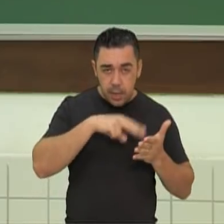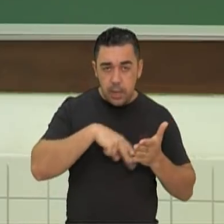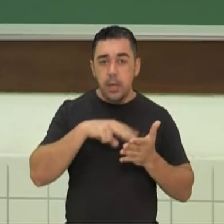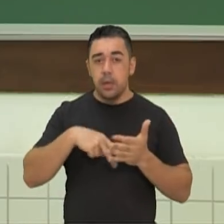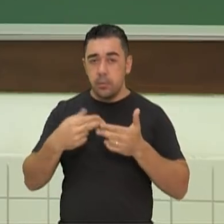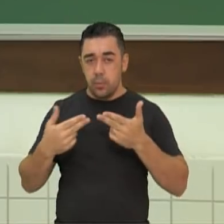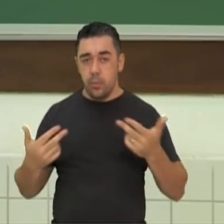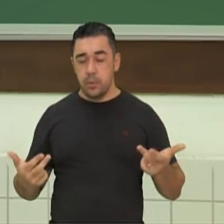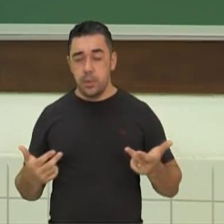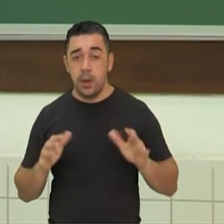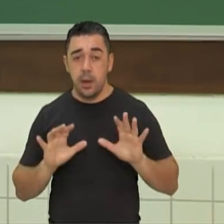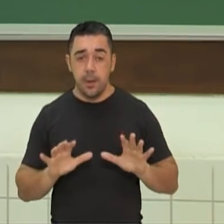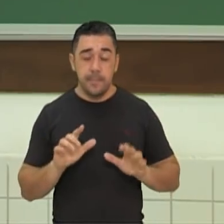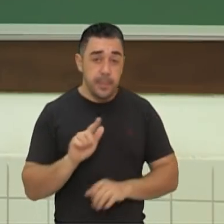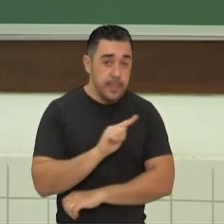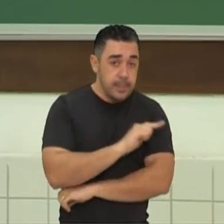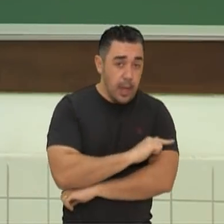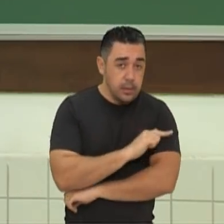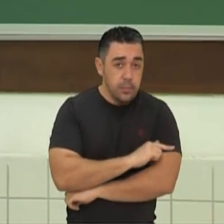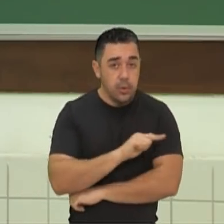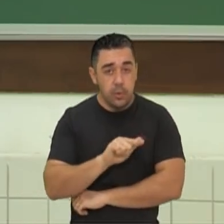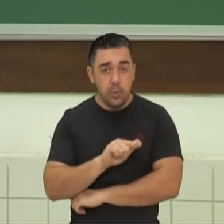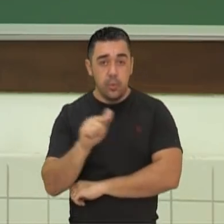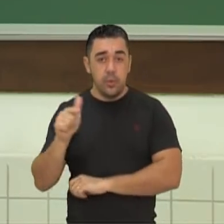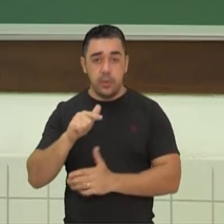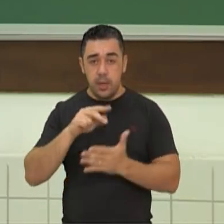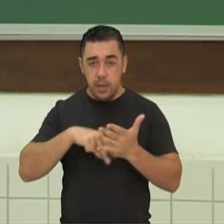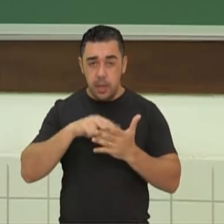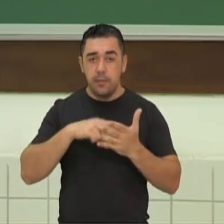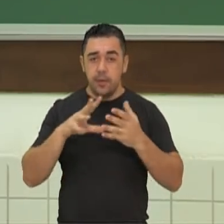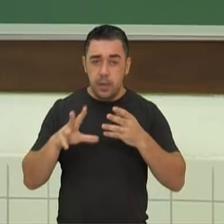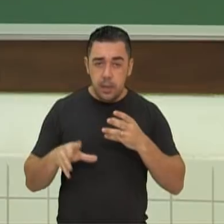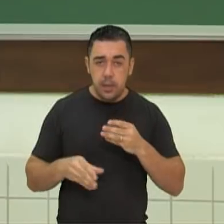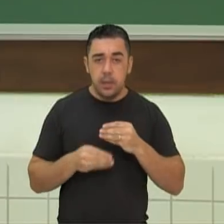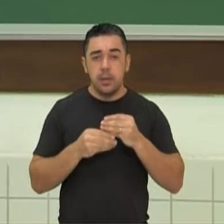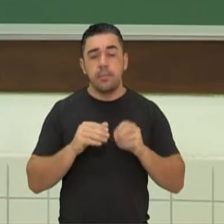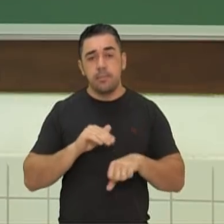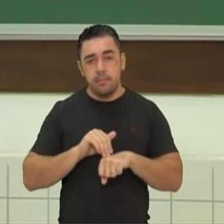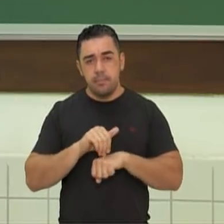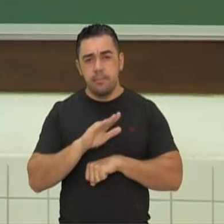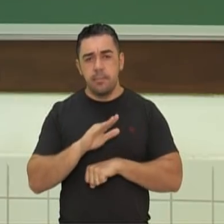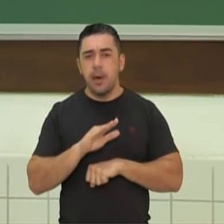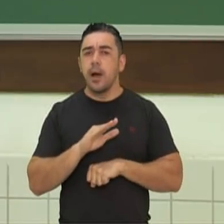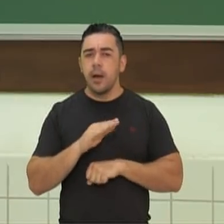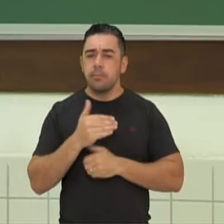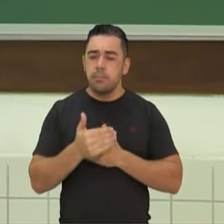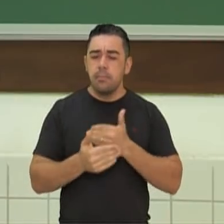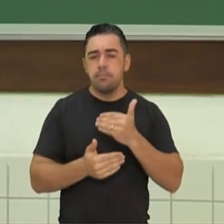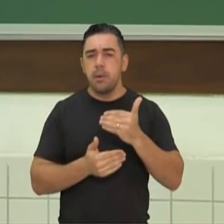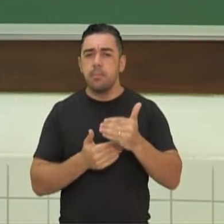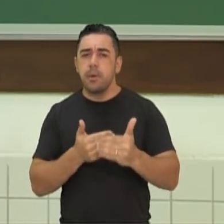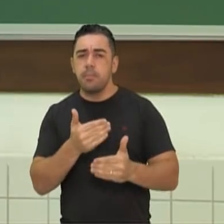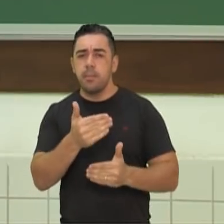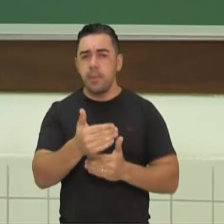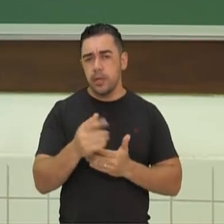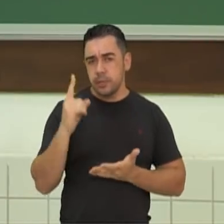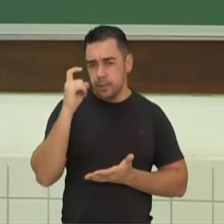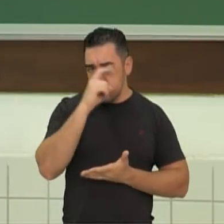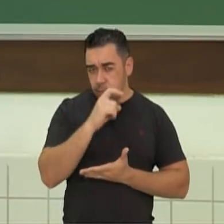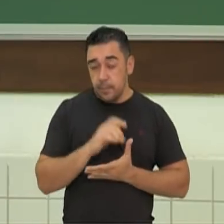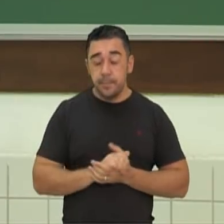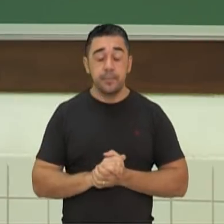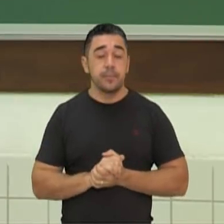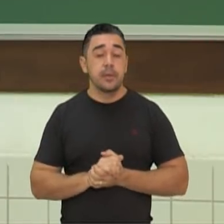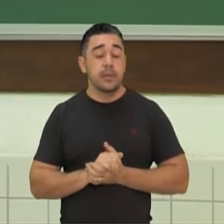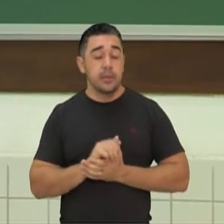determinadas coisas. No 7º ano, nós vamos agregando um pouquinho mais de valor, aumentando um pouquinho mais a dificuldade.